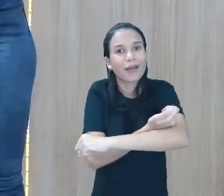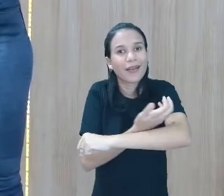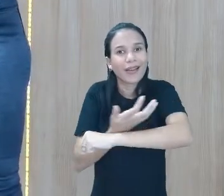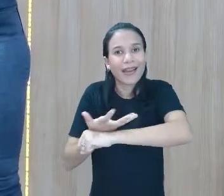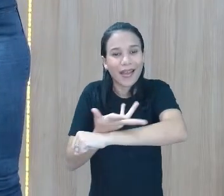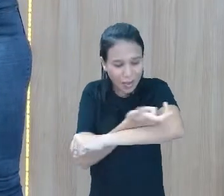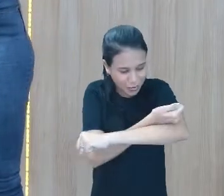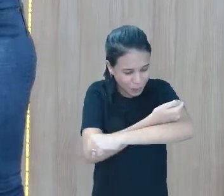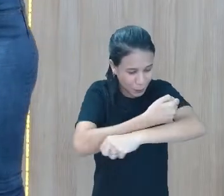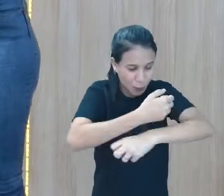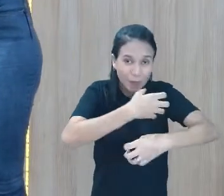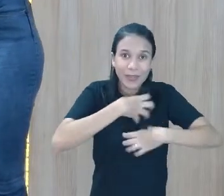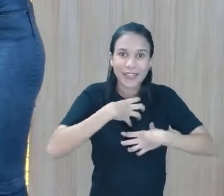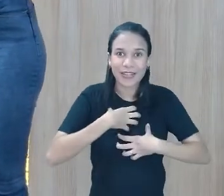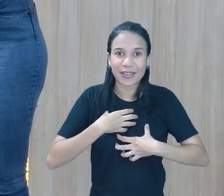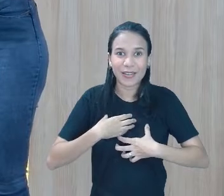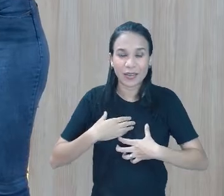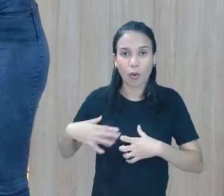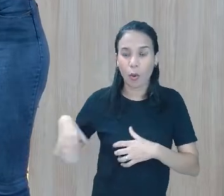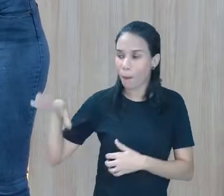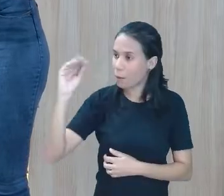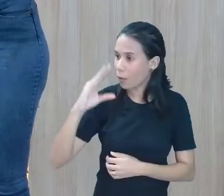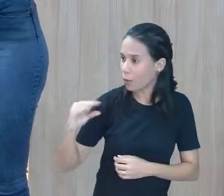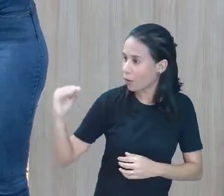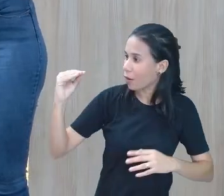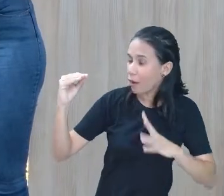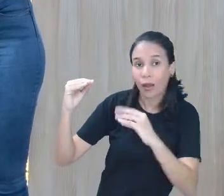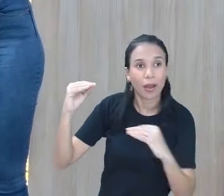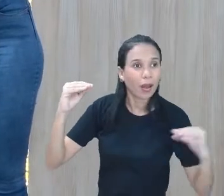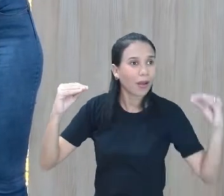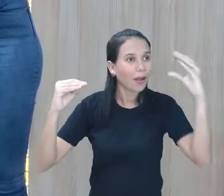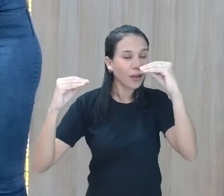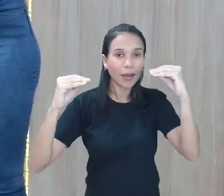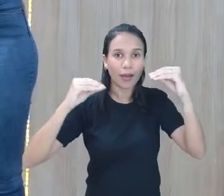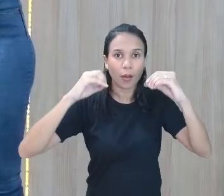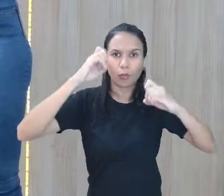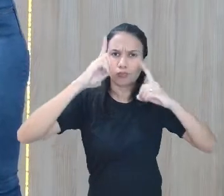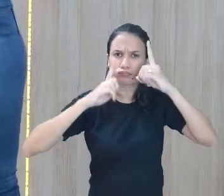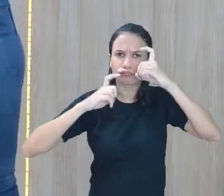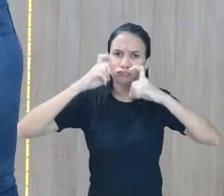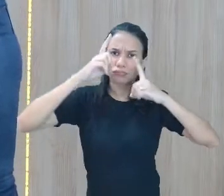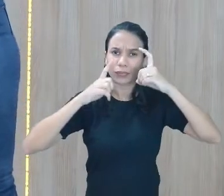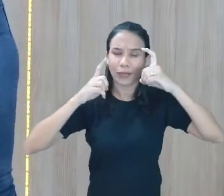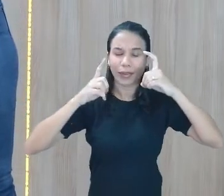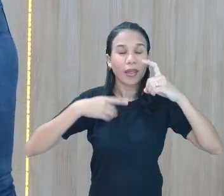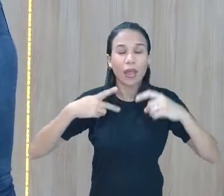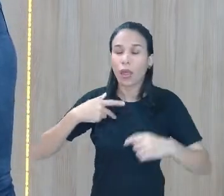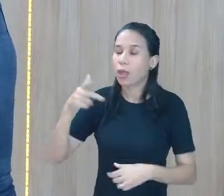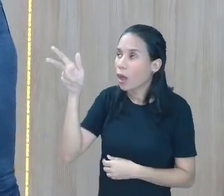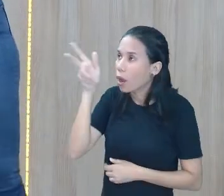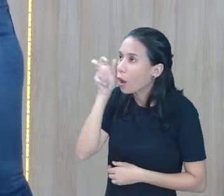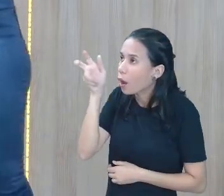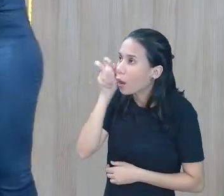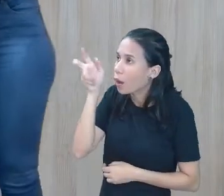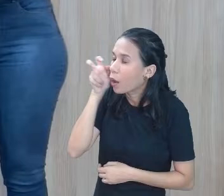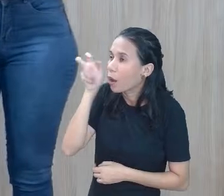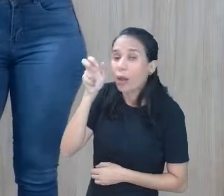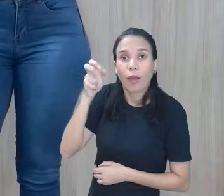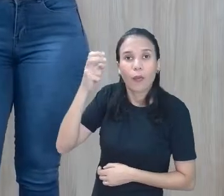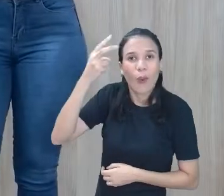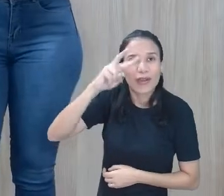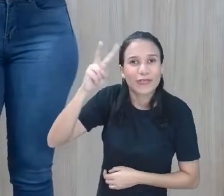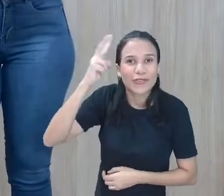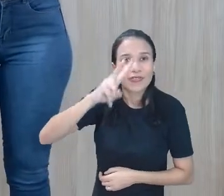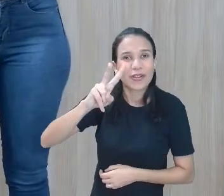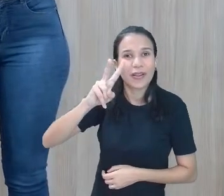emoção sentida na hora do manuseio com o fantoche, a emoção sentida na hora que eu escuto uma história significativa,